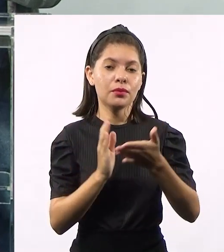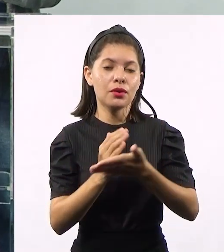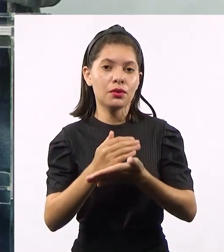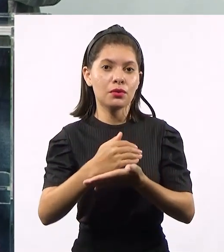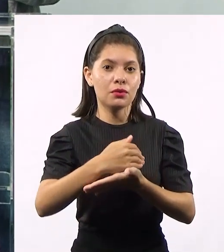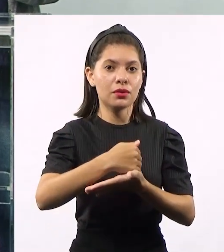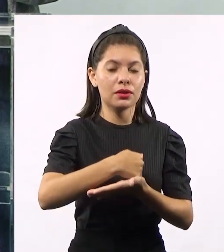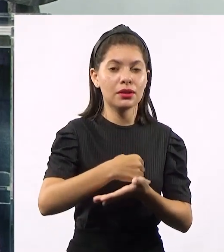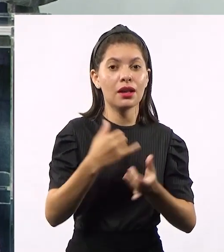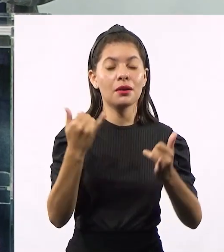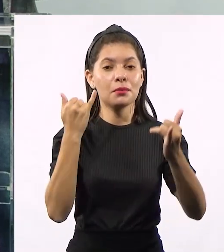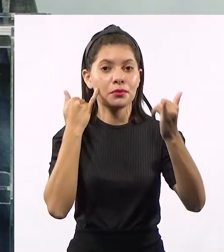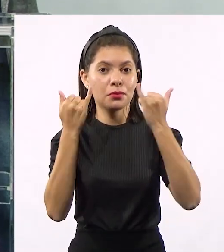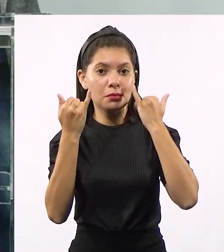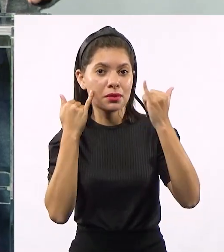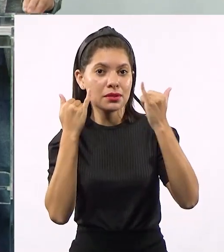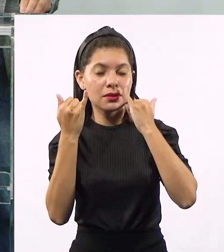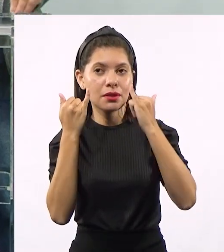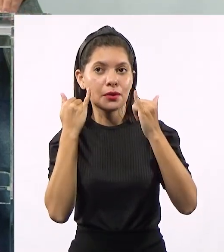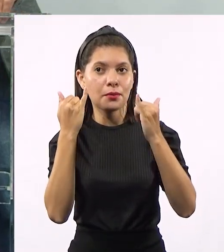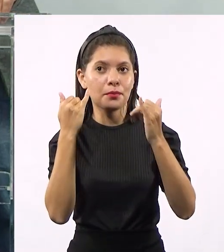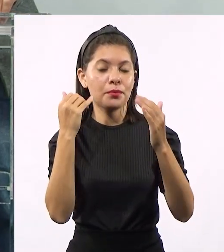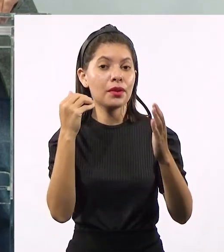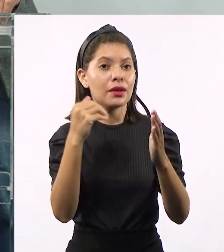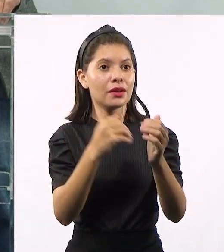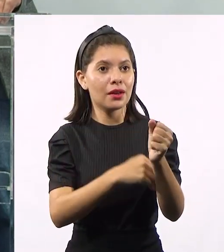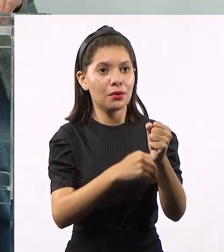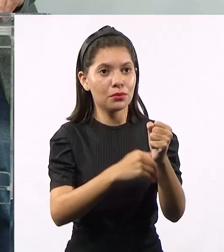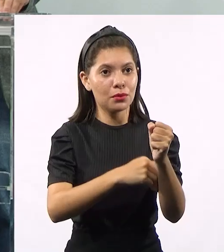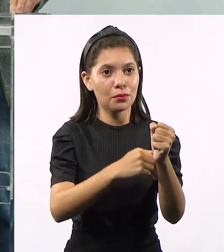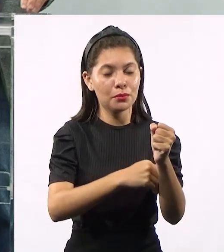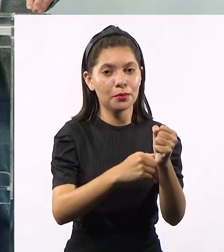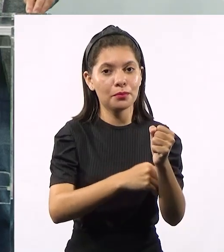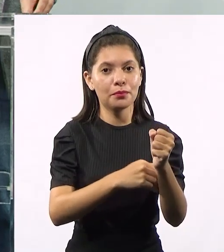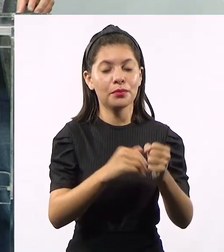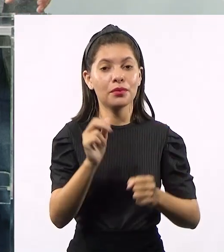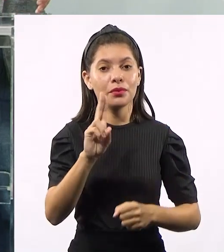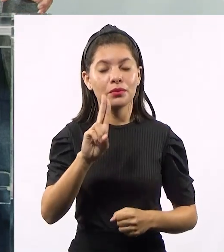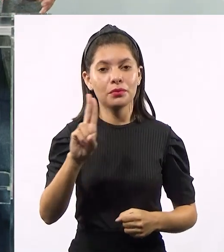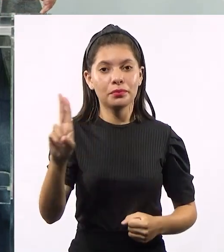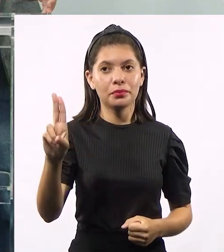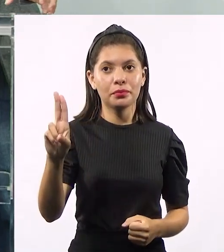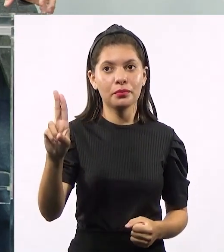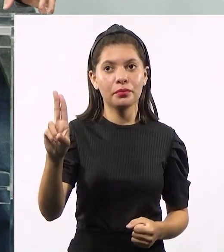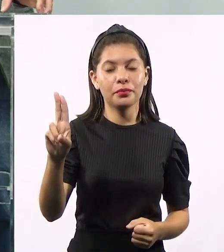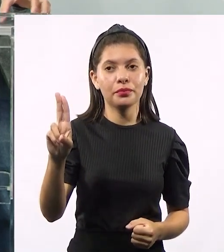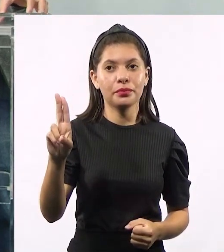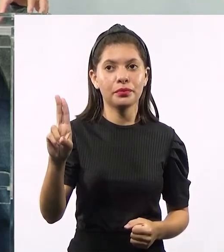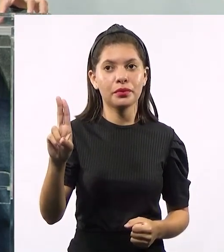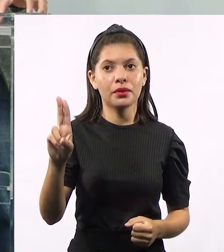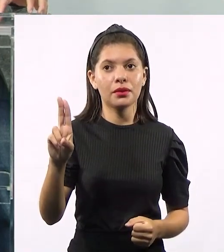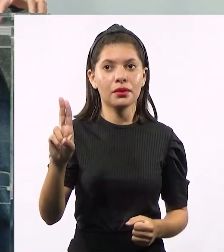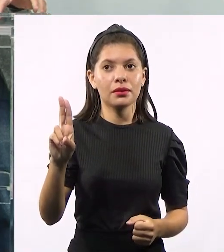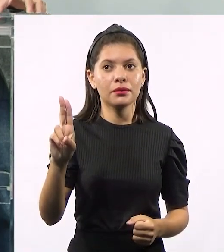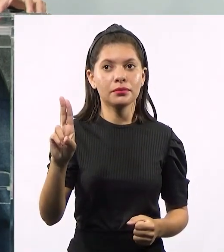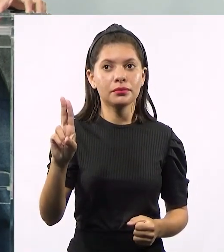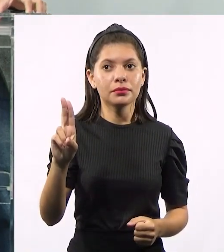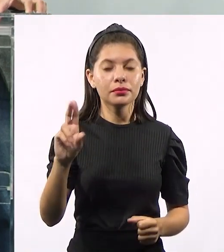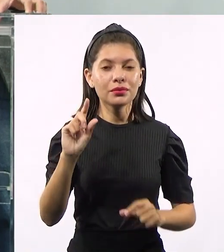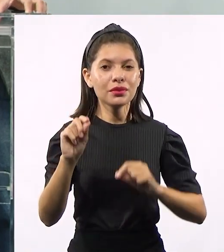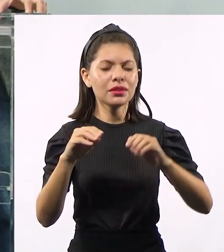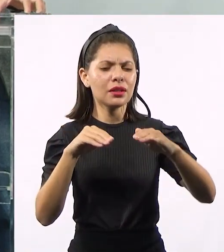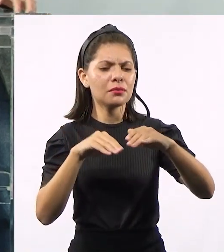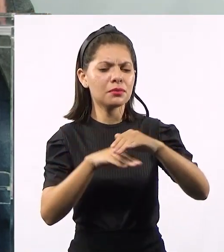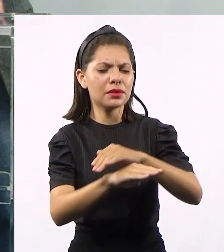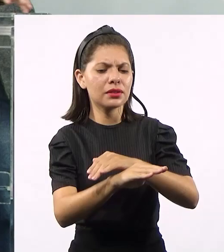a informação dele, que é o login do e-mail que ele utiliza, para poder deixar isso. Mesmo que não vai ficar armazenado